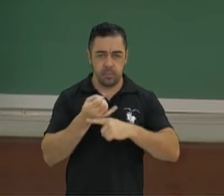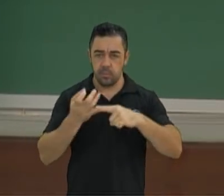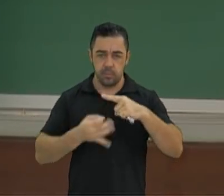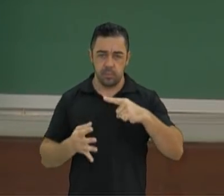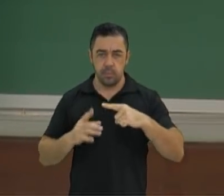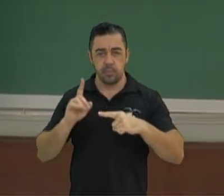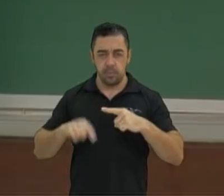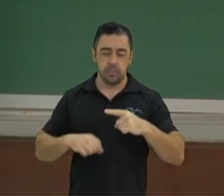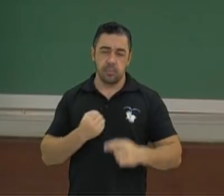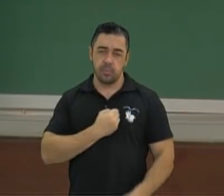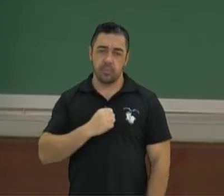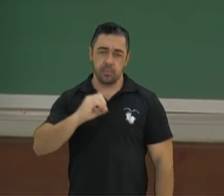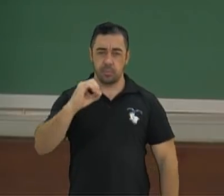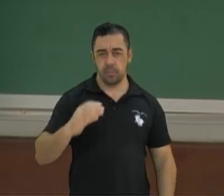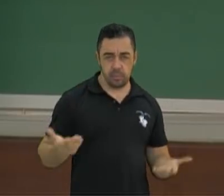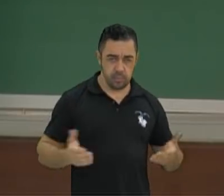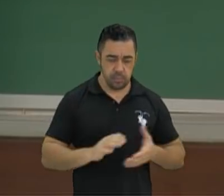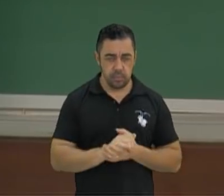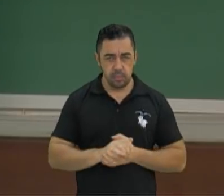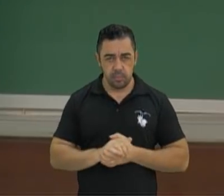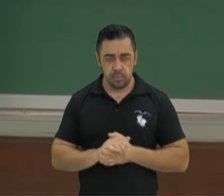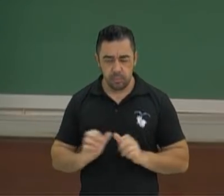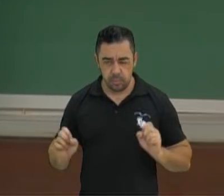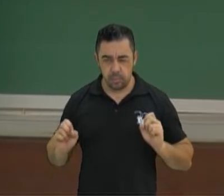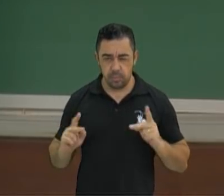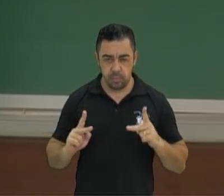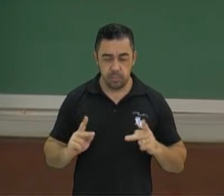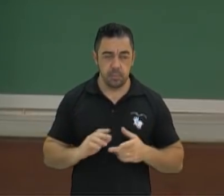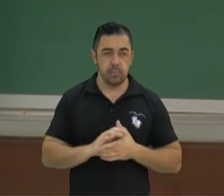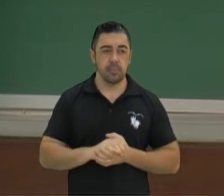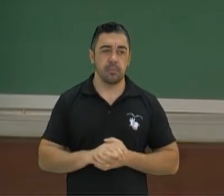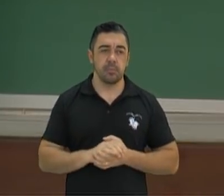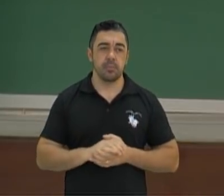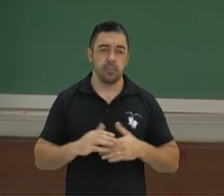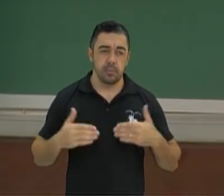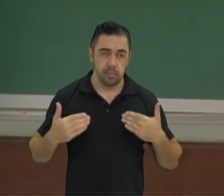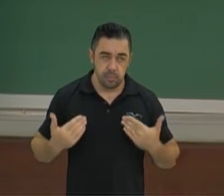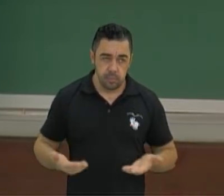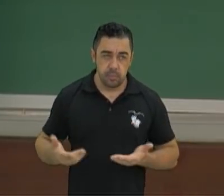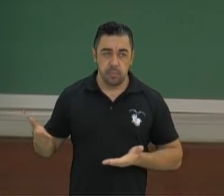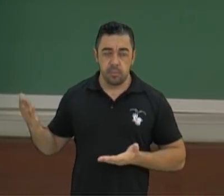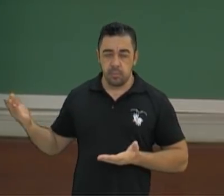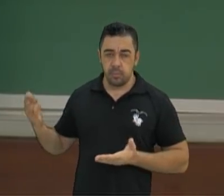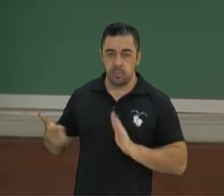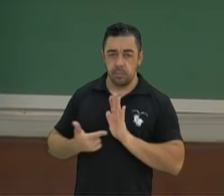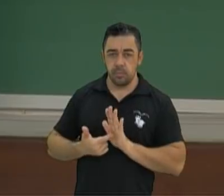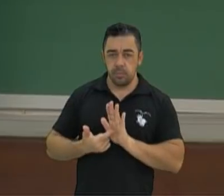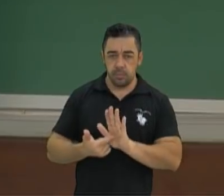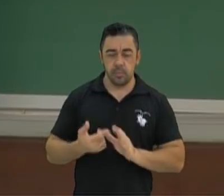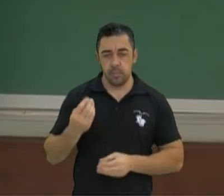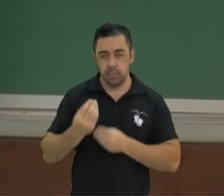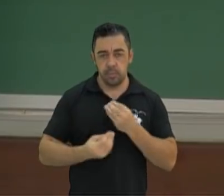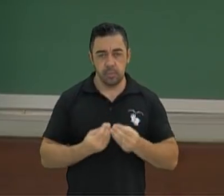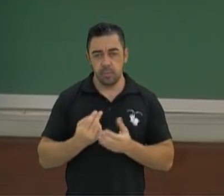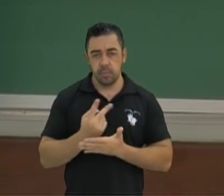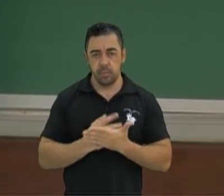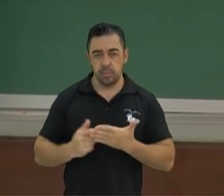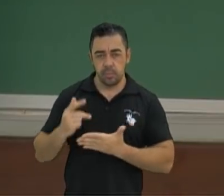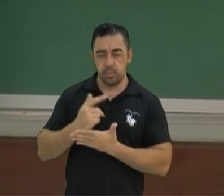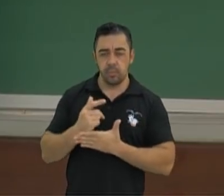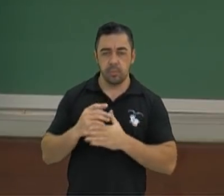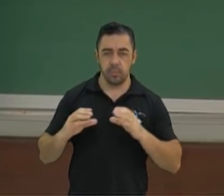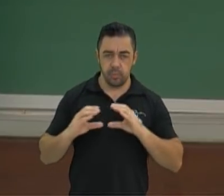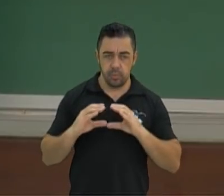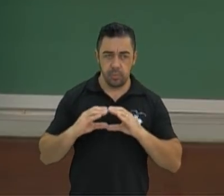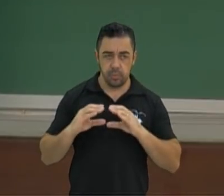fracionário. Ele não é mais um número fracionário, tudo bem? Bom, e aqui eu coloquei para vocês os conjuntos,